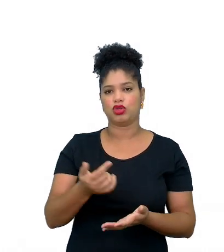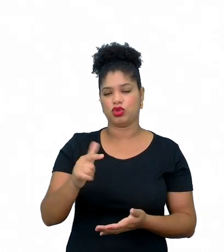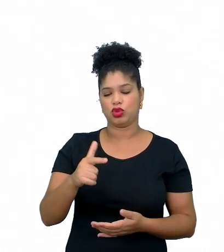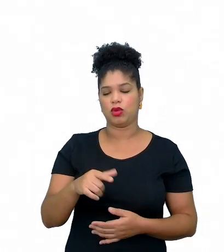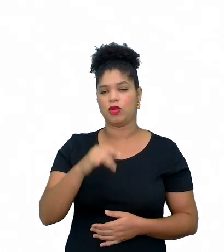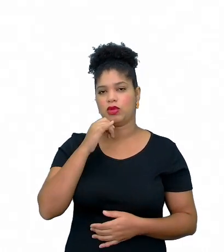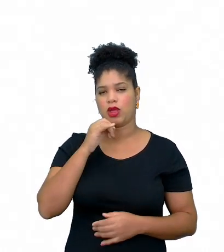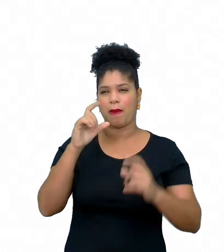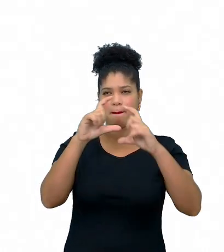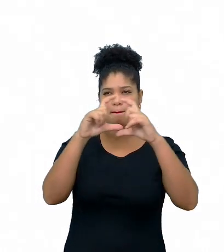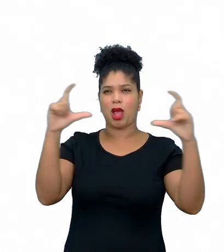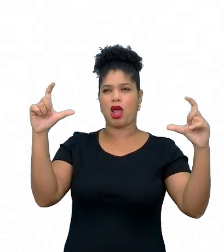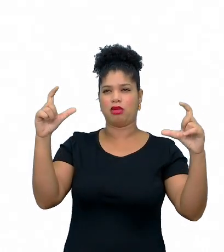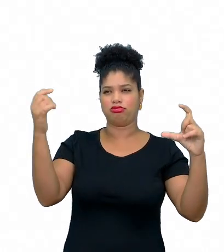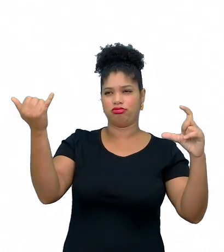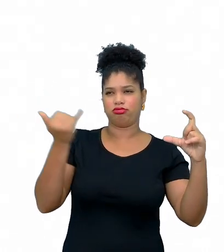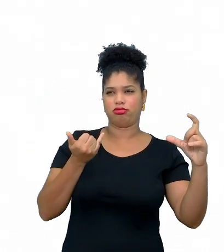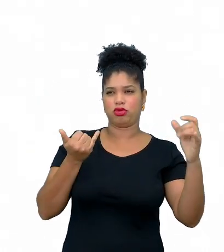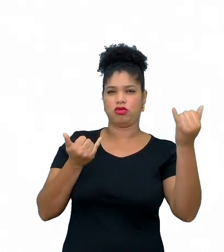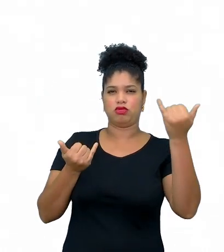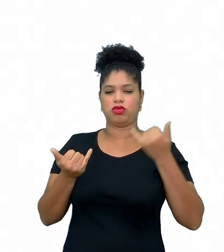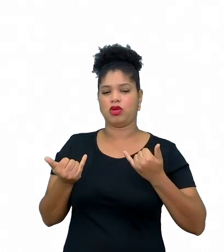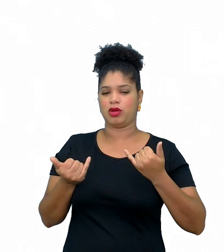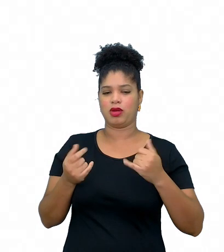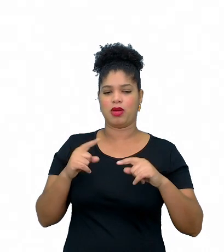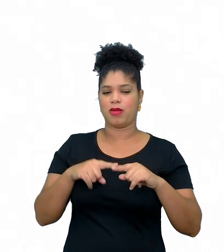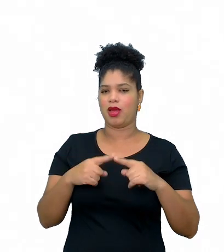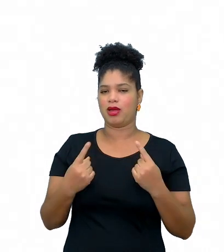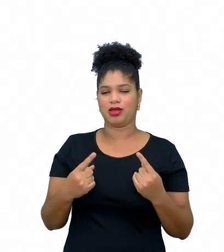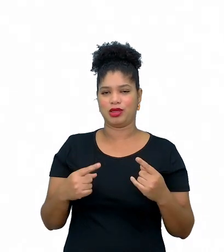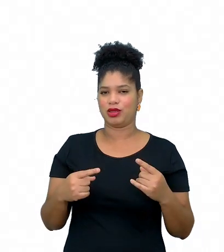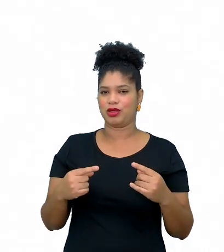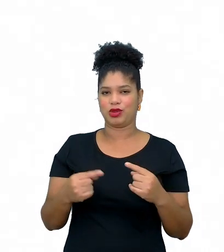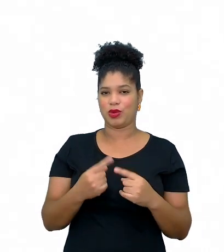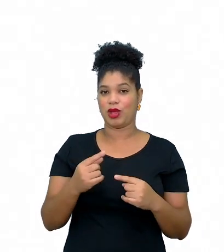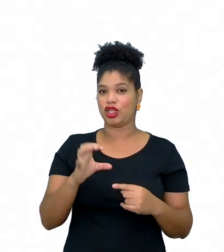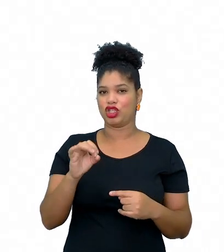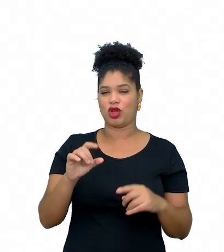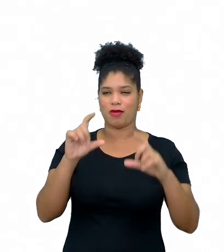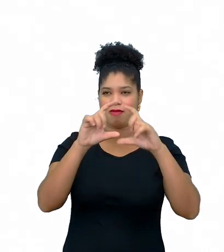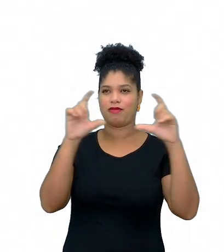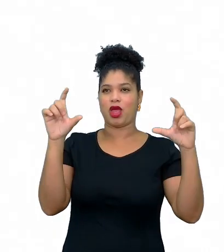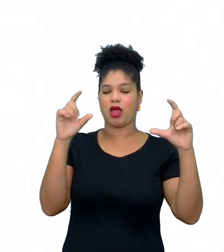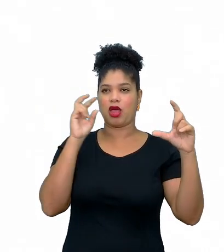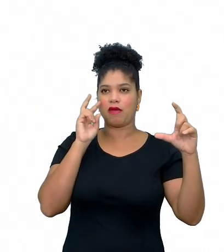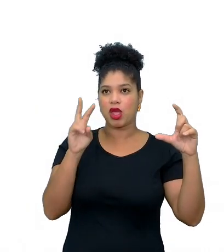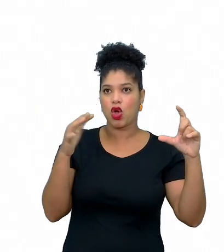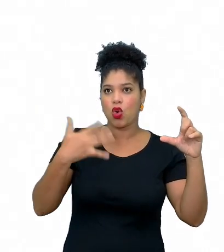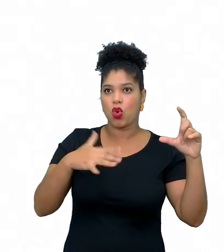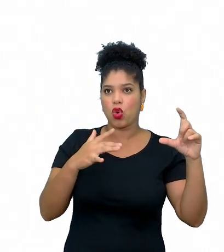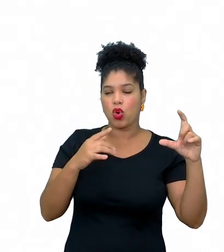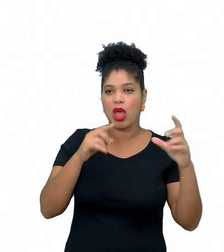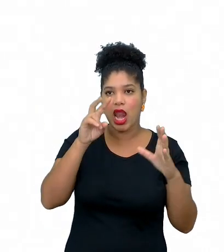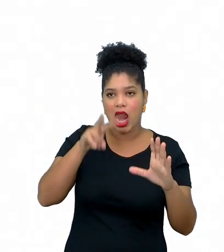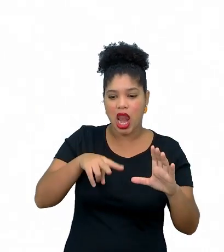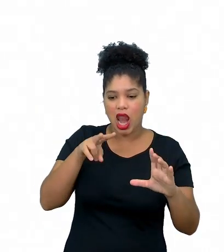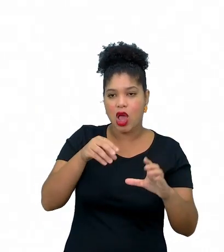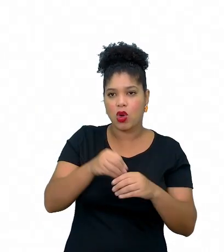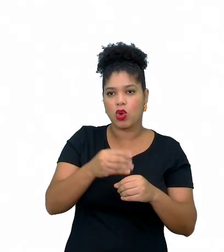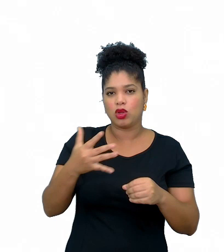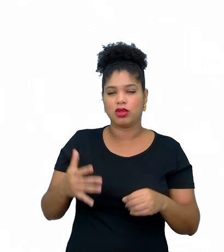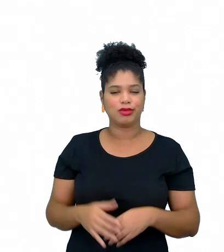ou legendas não suportam o conteúdo. Muito bem, a chamada é um chamar de atenção